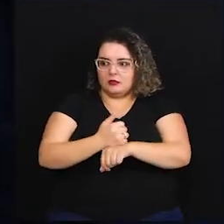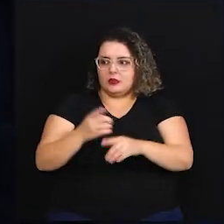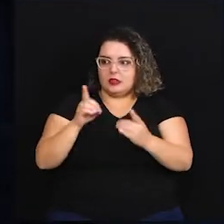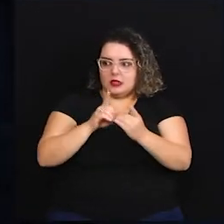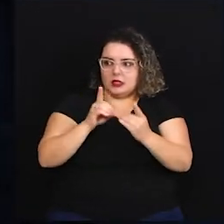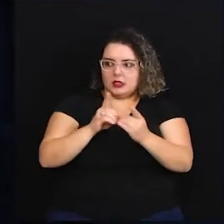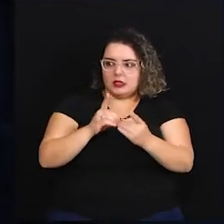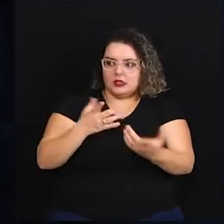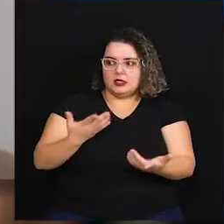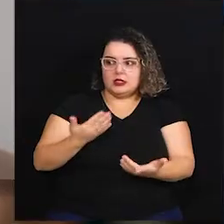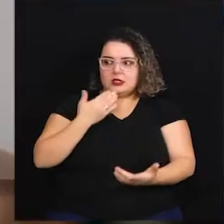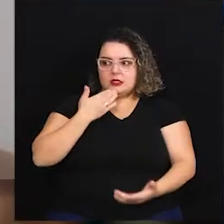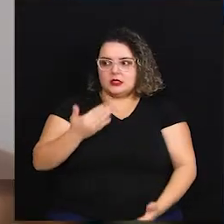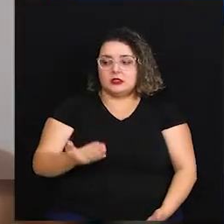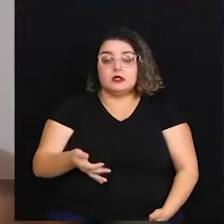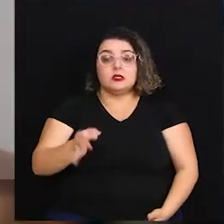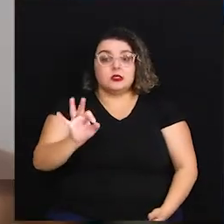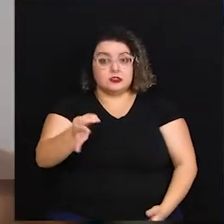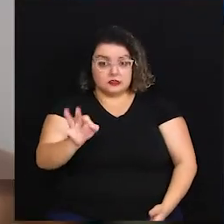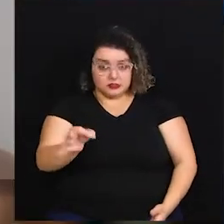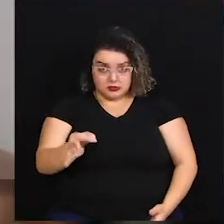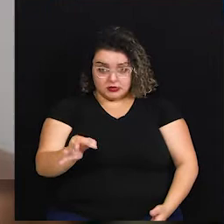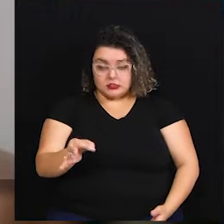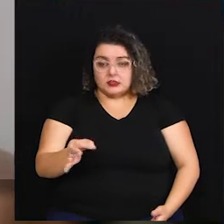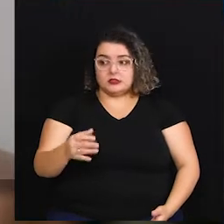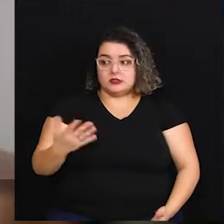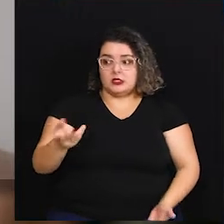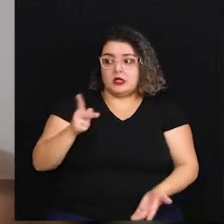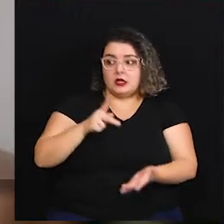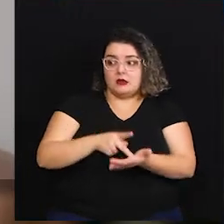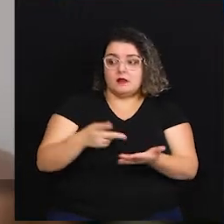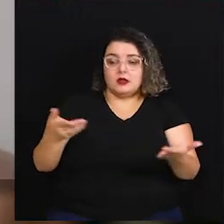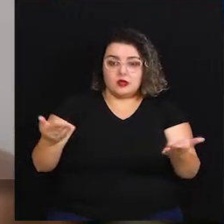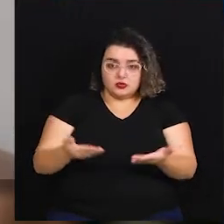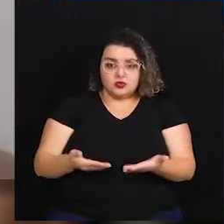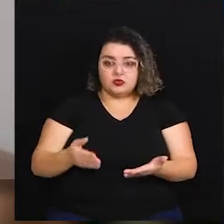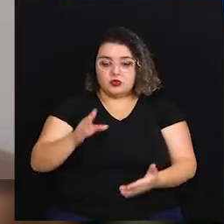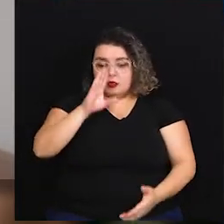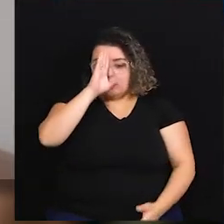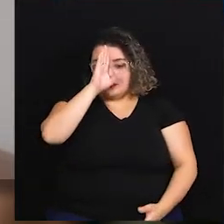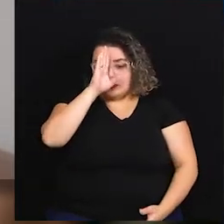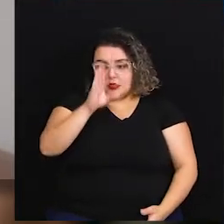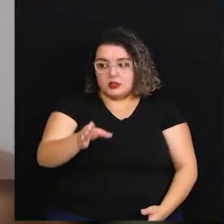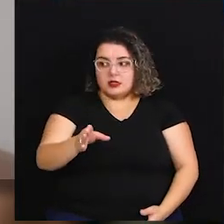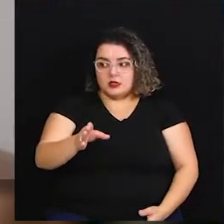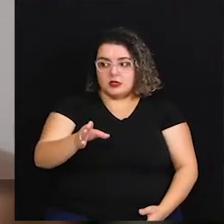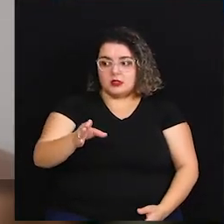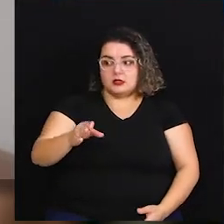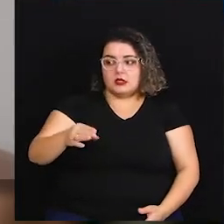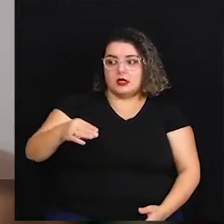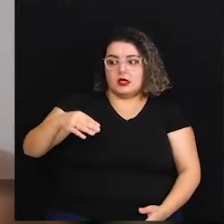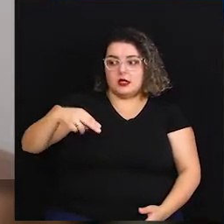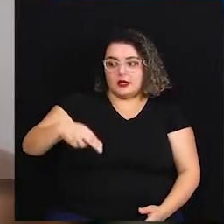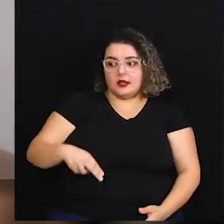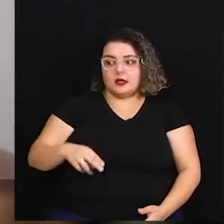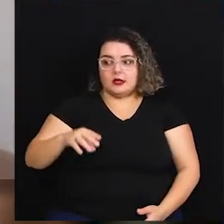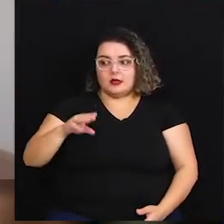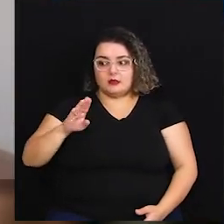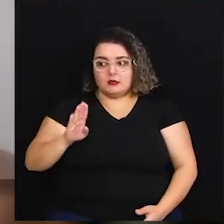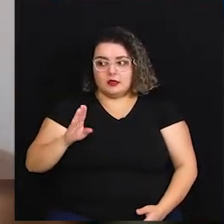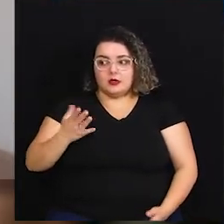essa demanda? Com certeza. Na verdade, hoje, o principal objetivo da MD é